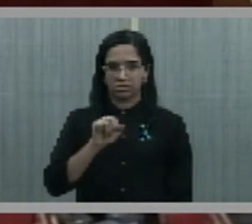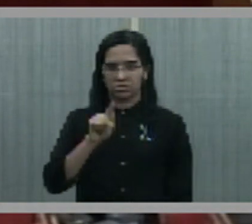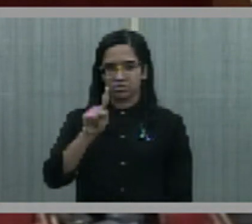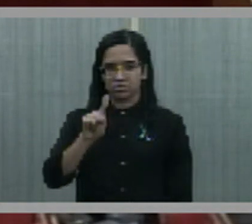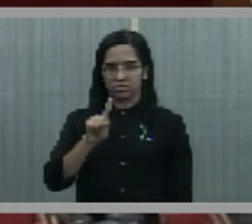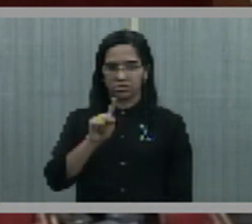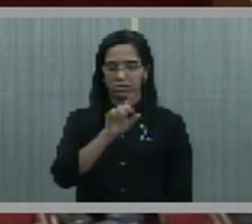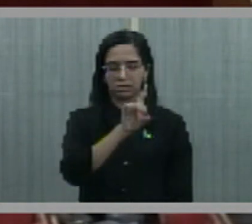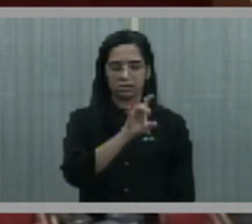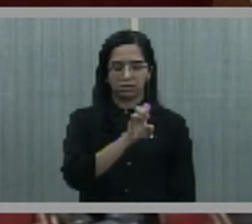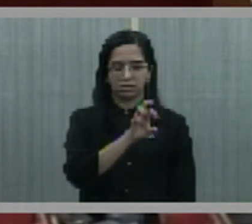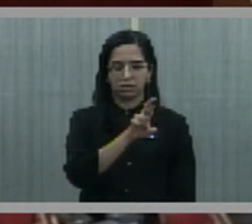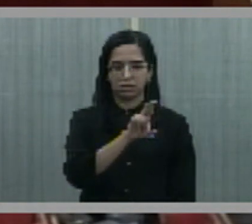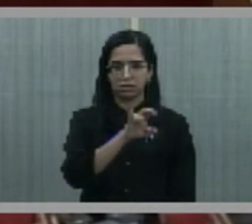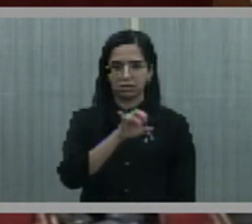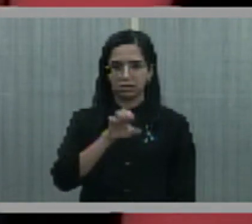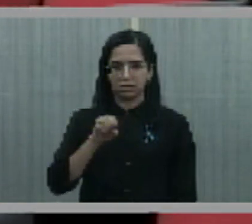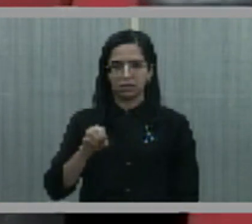Nogueira.